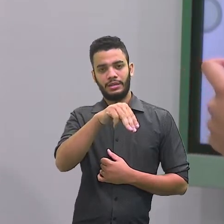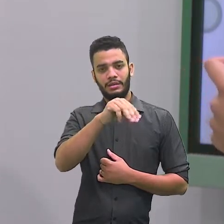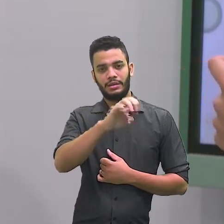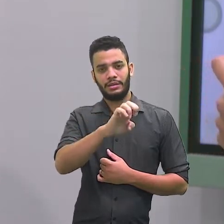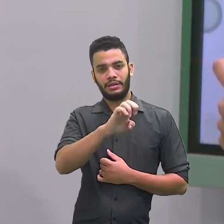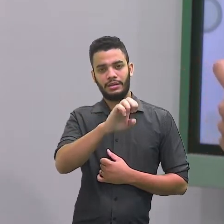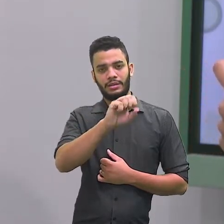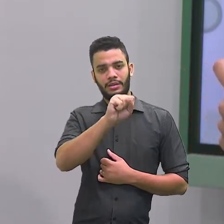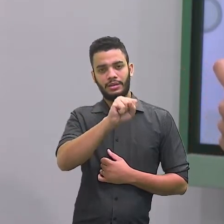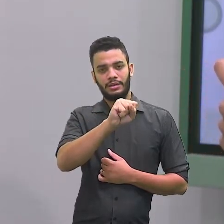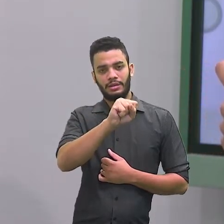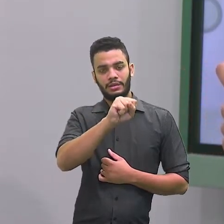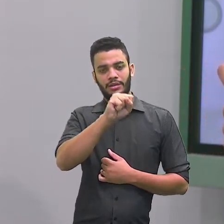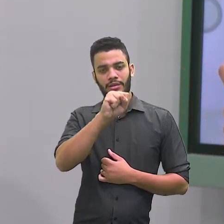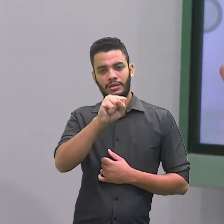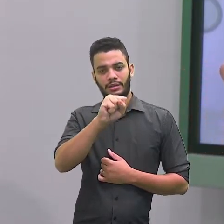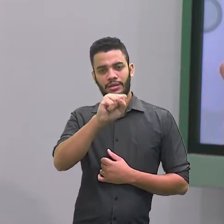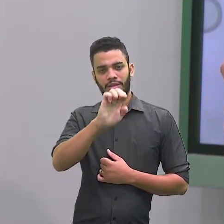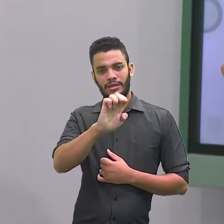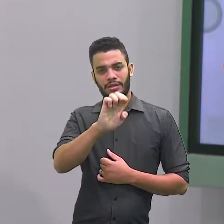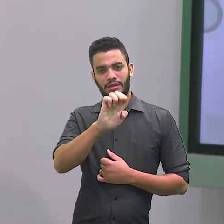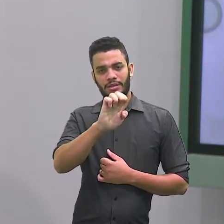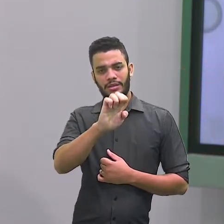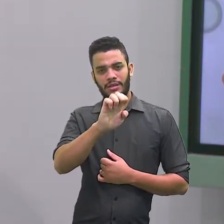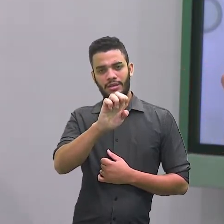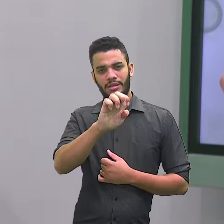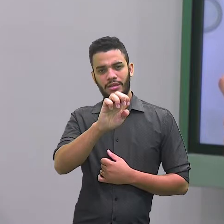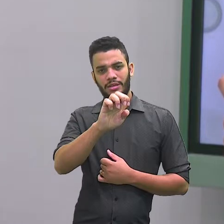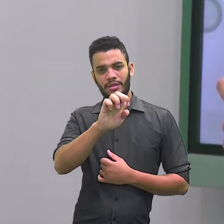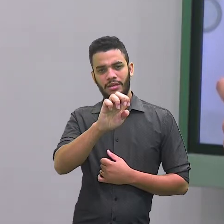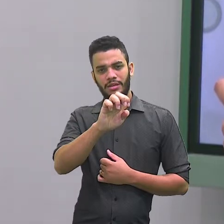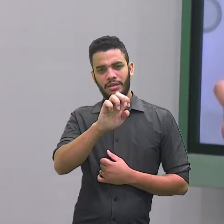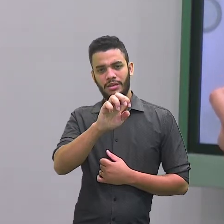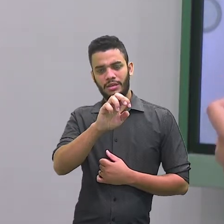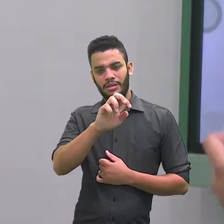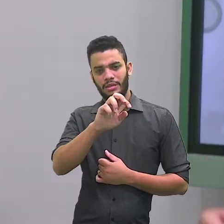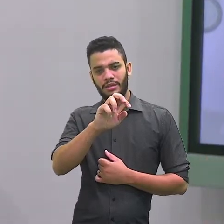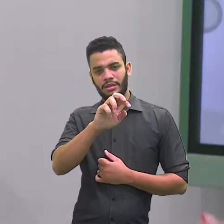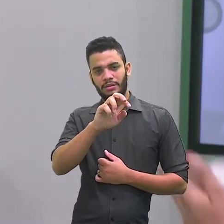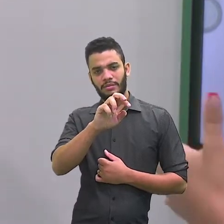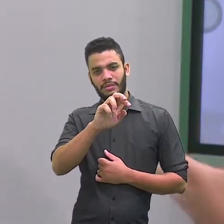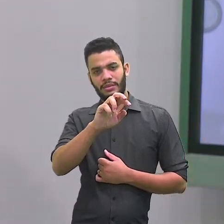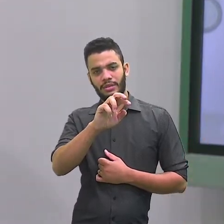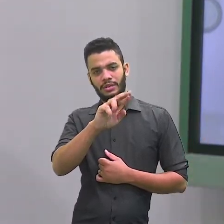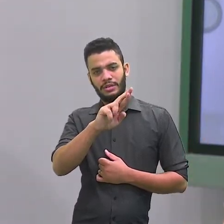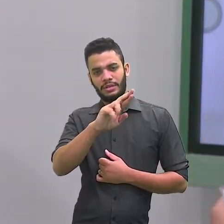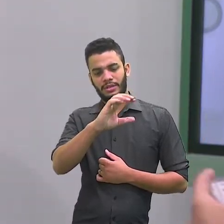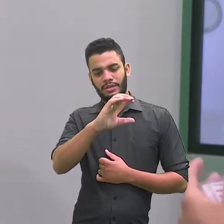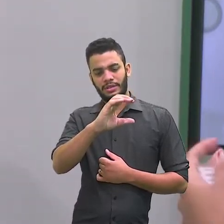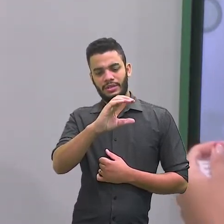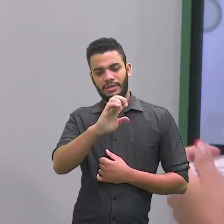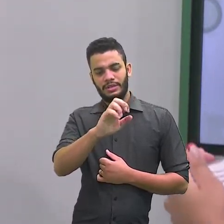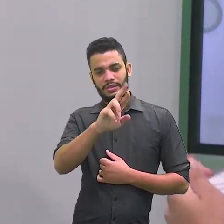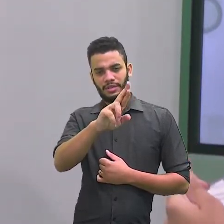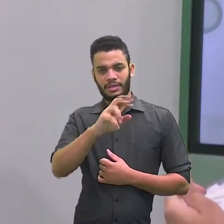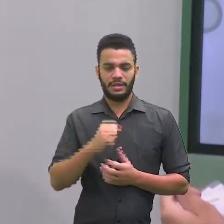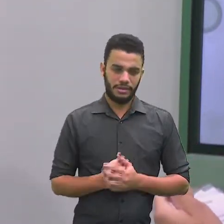S S E R E M. Estremecerem. Tem certeza?